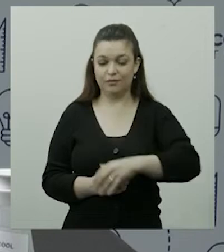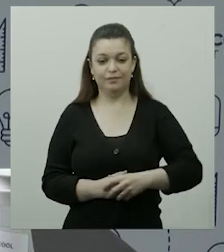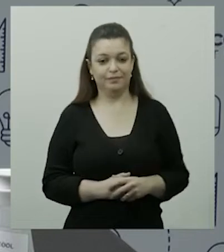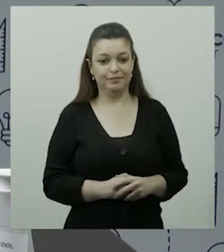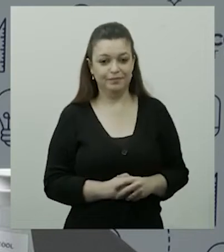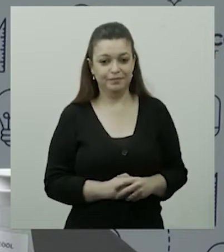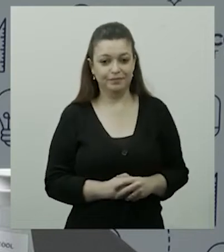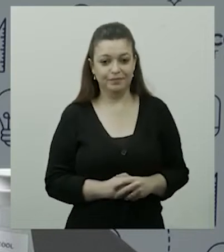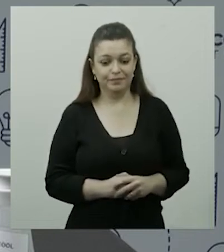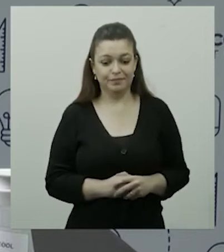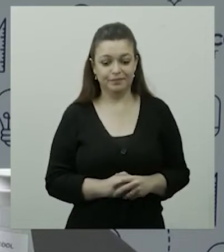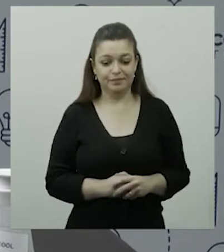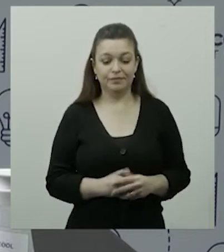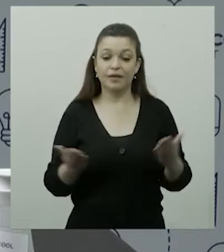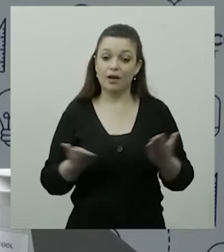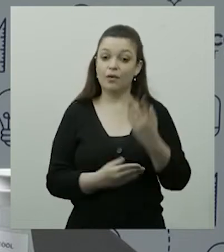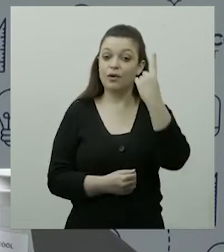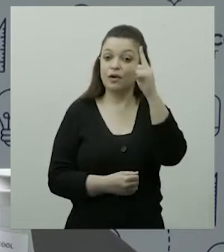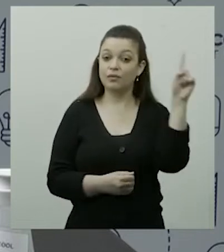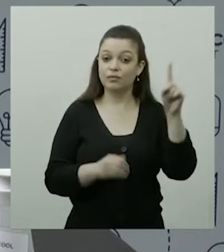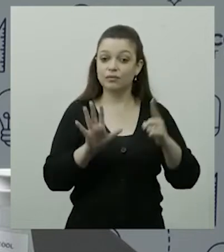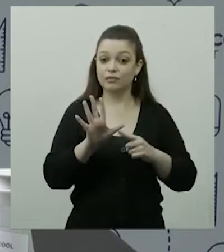1, 2, 3, 4, 5. E